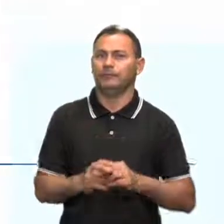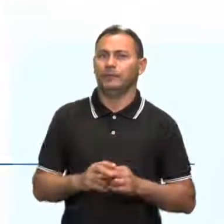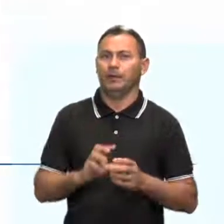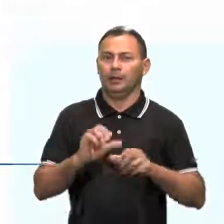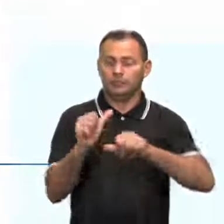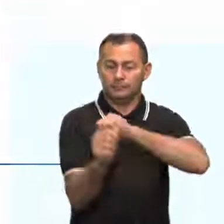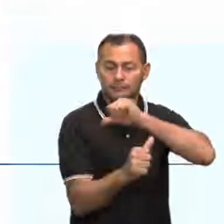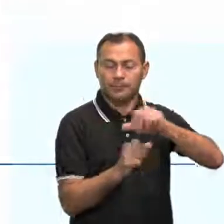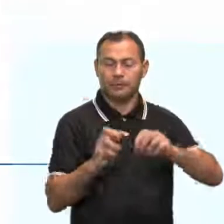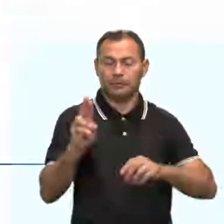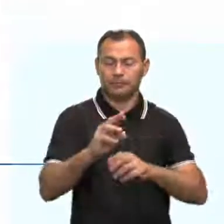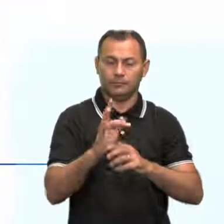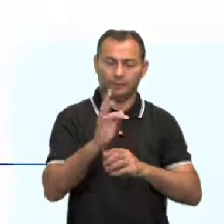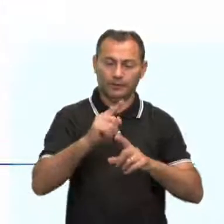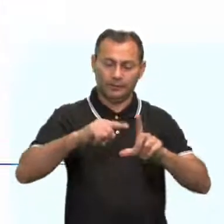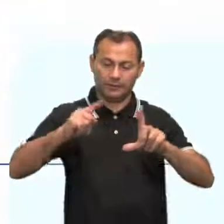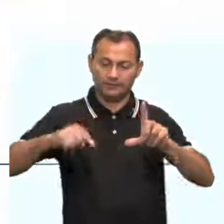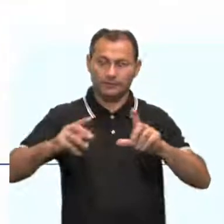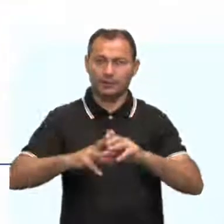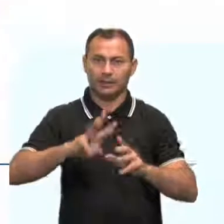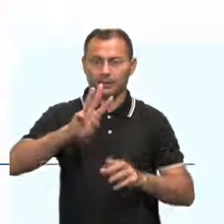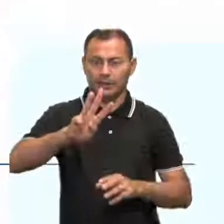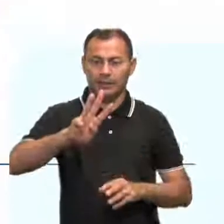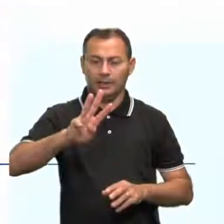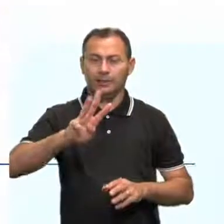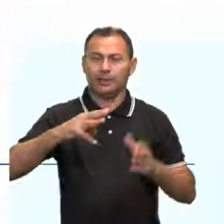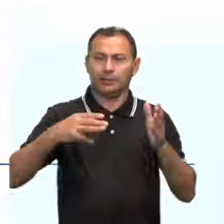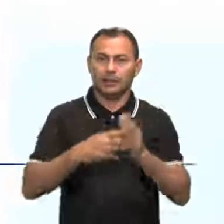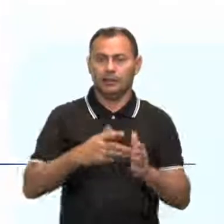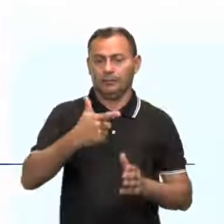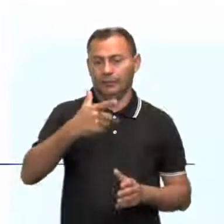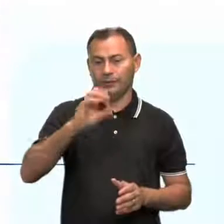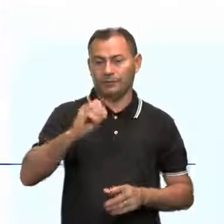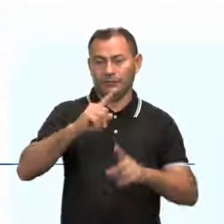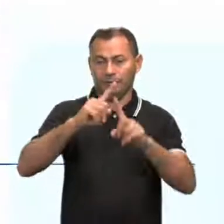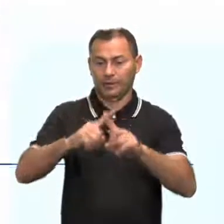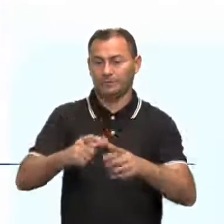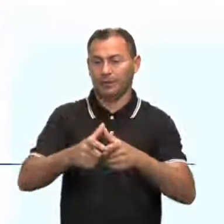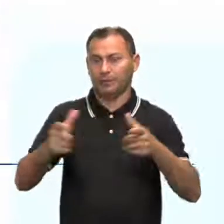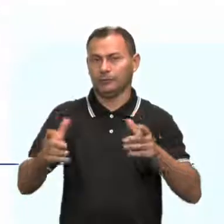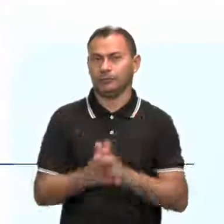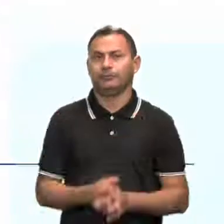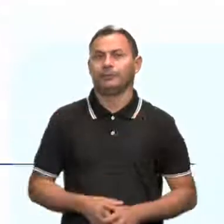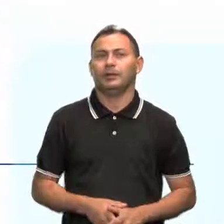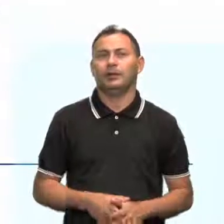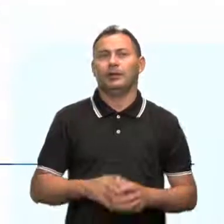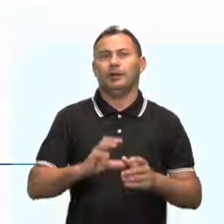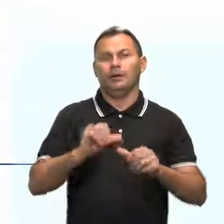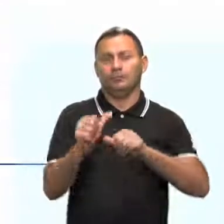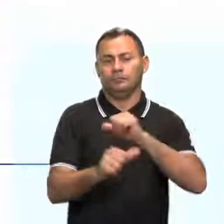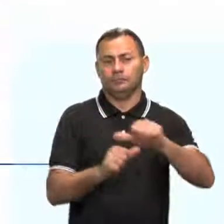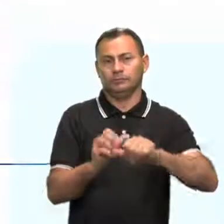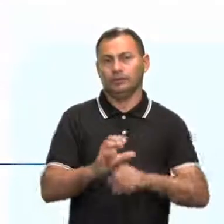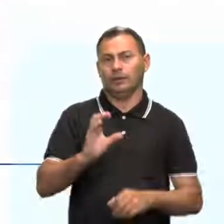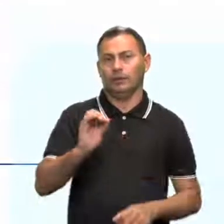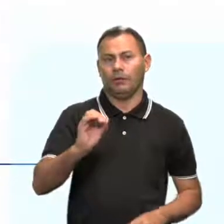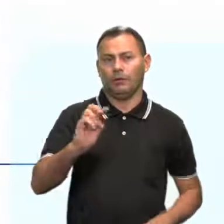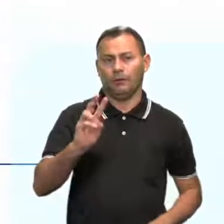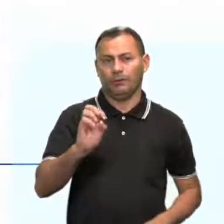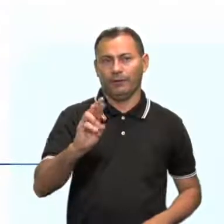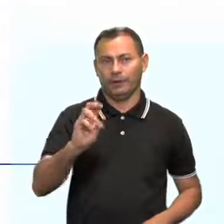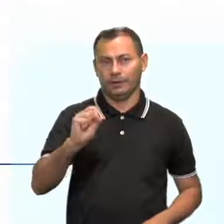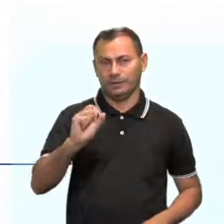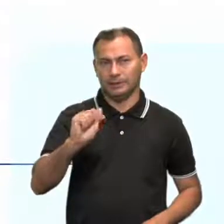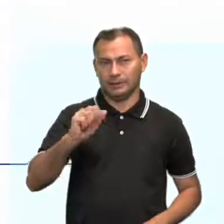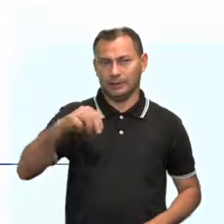um conversor que utiliza a frequência de amostragem de 3 a 20 vezes maior. E conversor oversampling é que utiliza a frequência